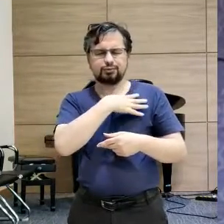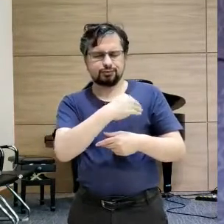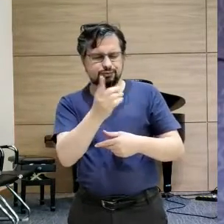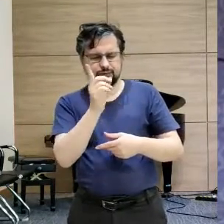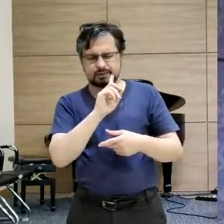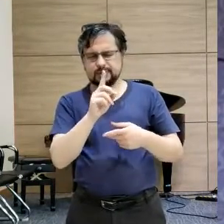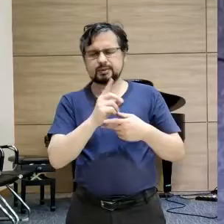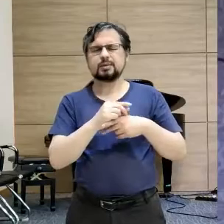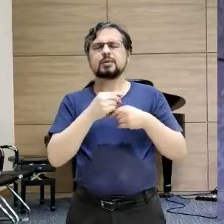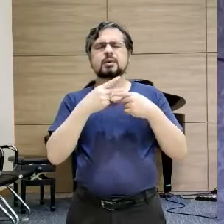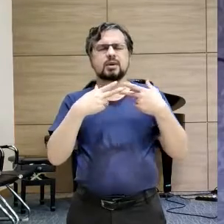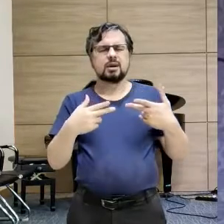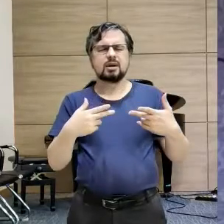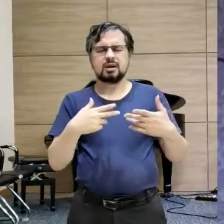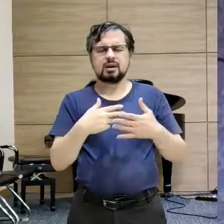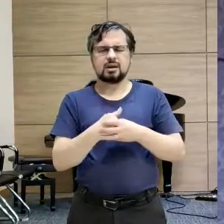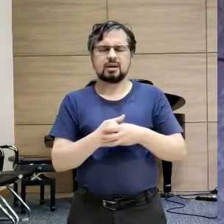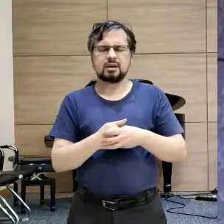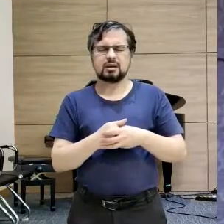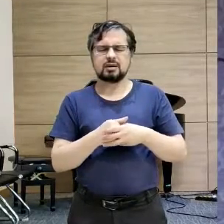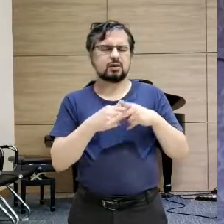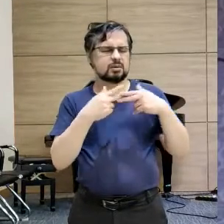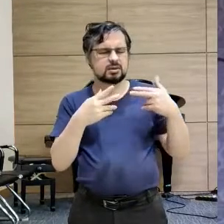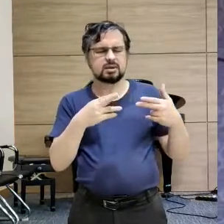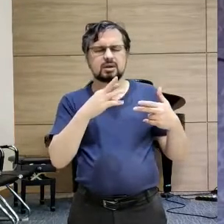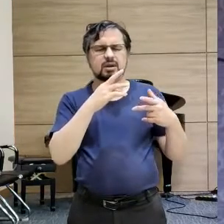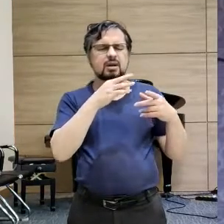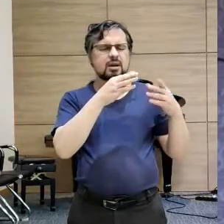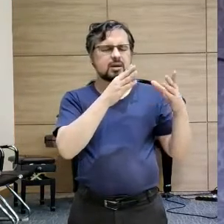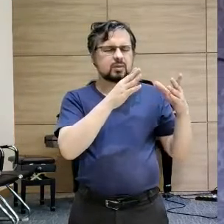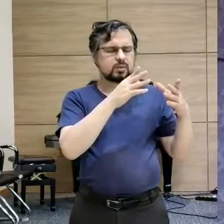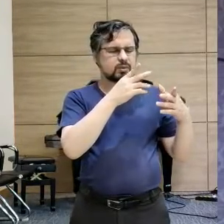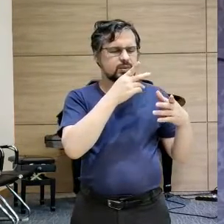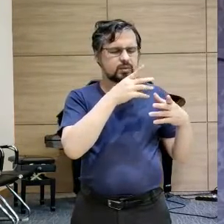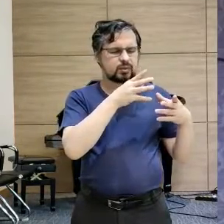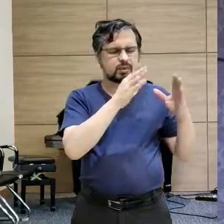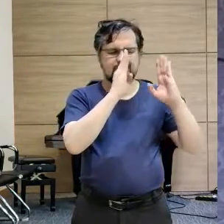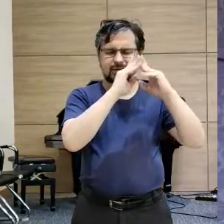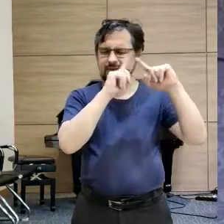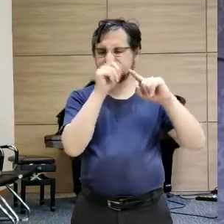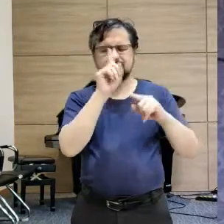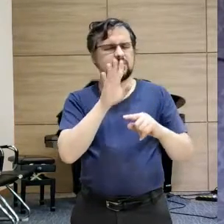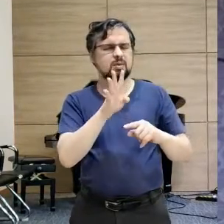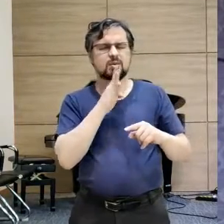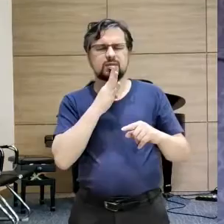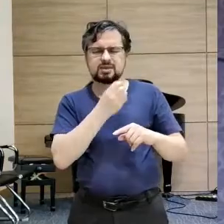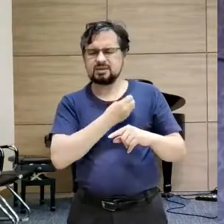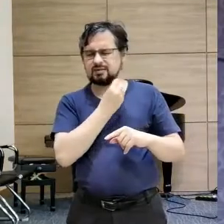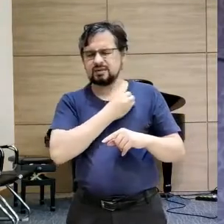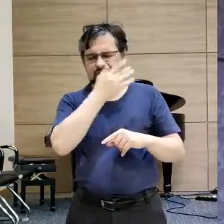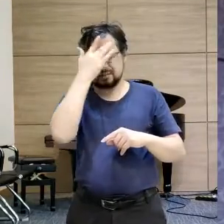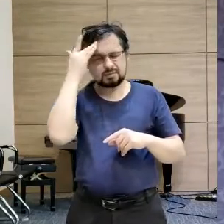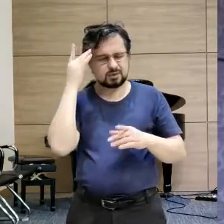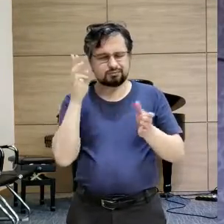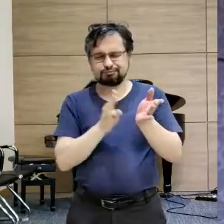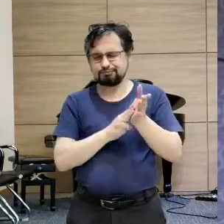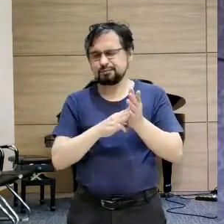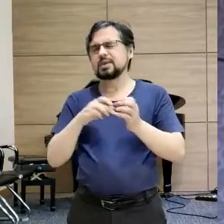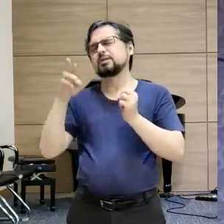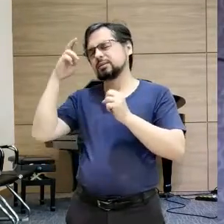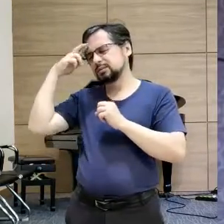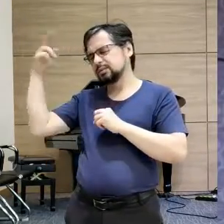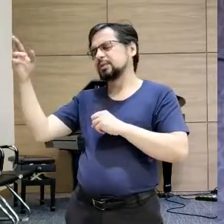aquelas áreas que a instituição religiosa não conhece na vida dos seus fiéis. Senhor, sonda o meu